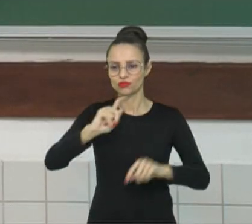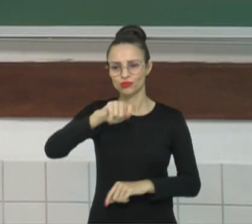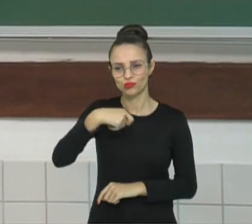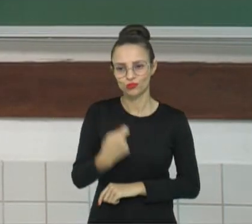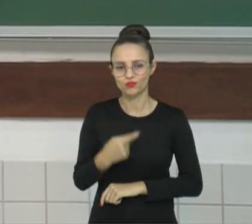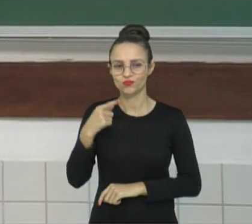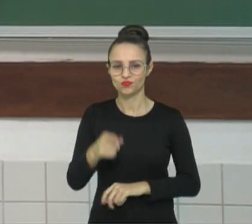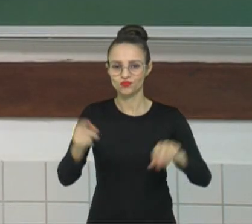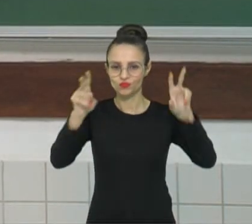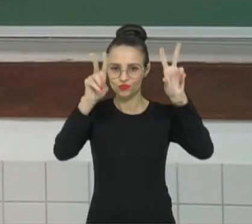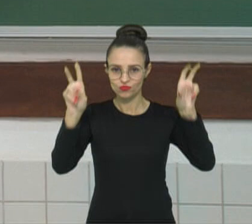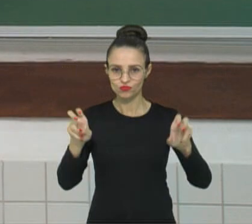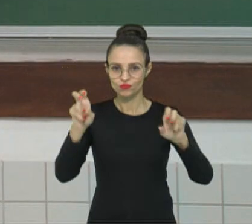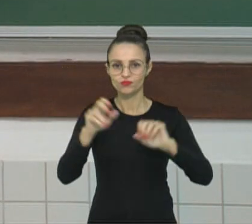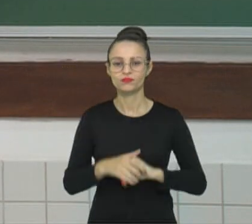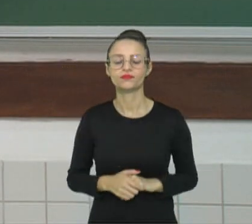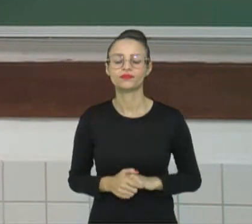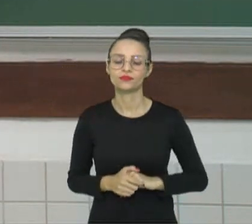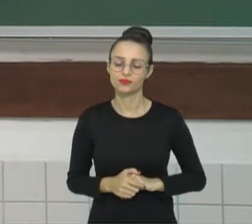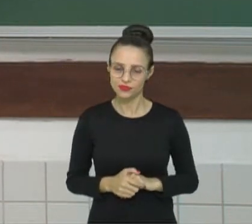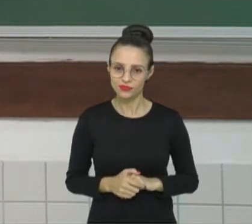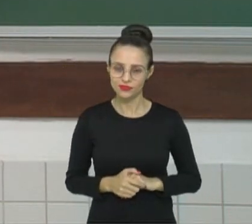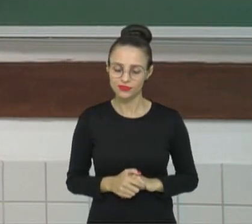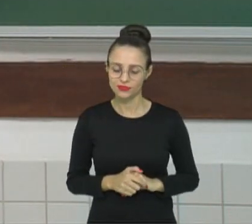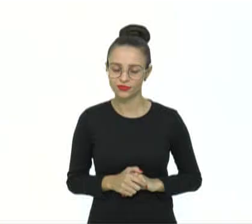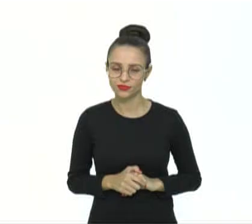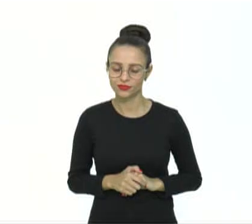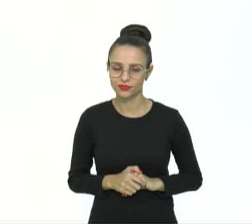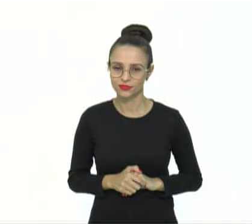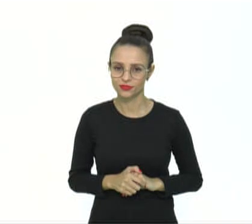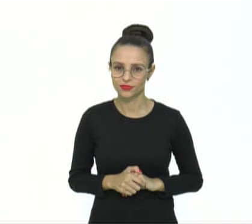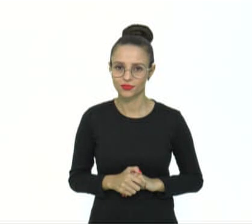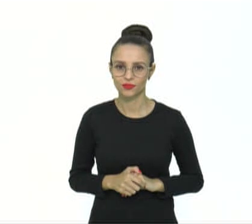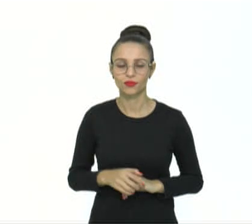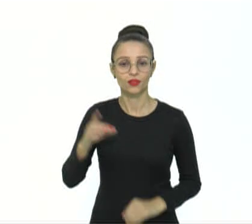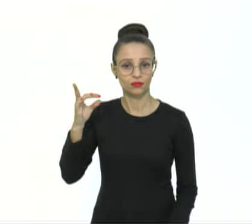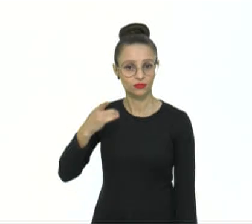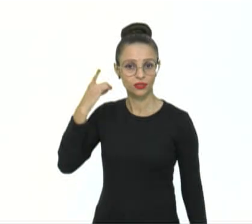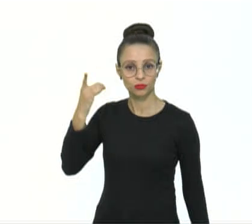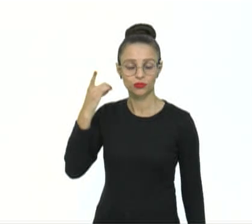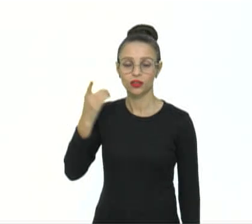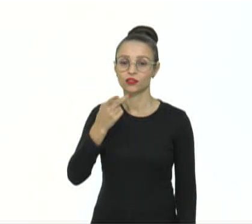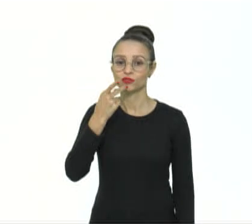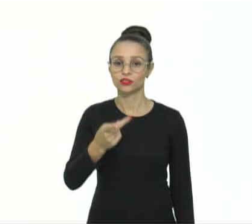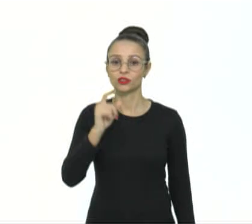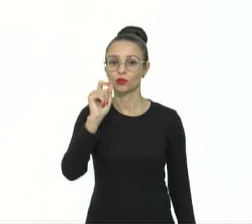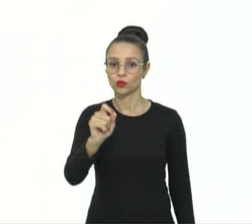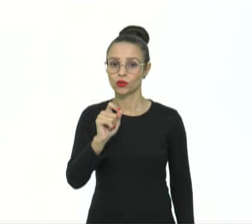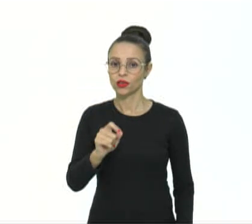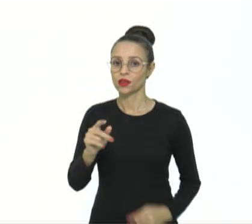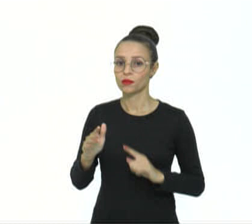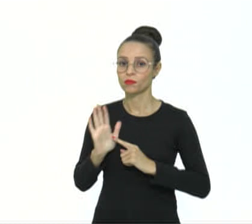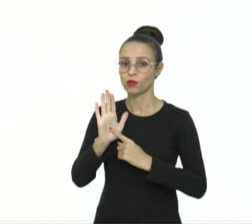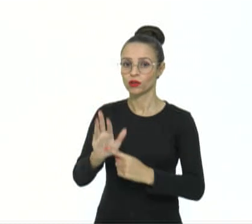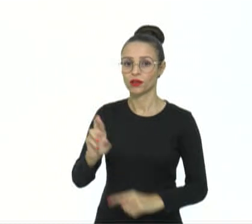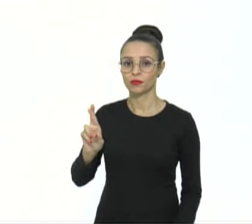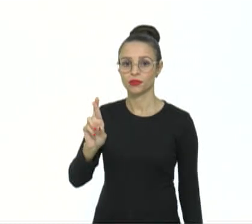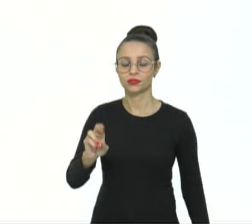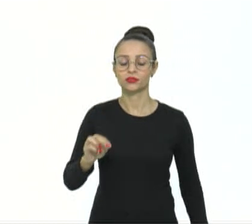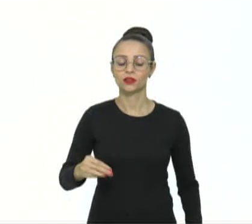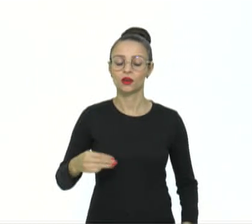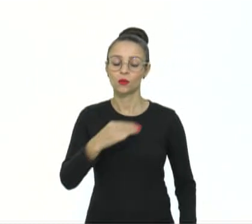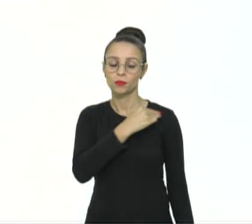mesmo assunto. Depois nós temos, o deputado afirmou que está entrando com representação no Ministério